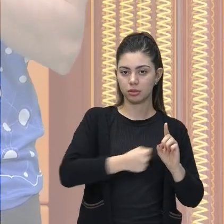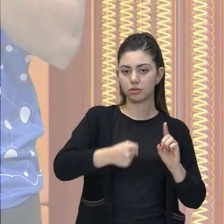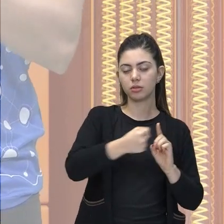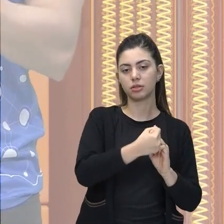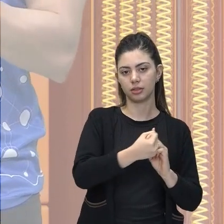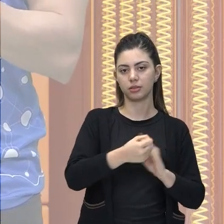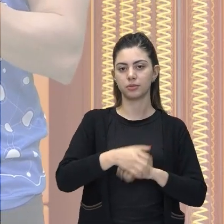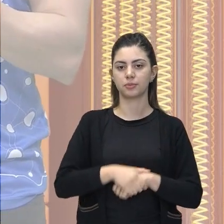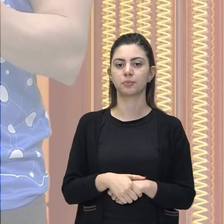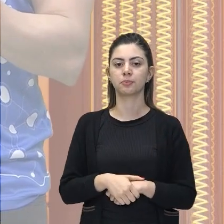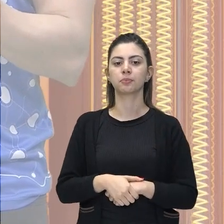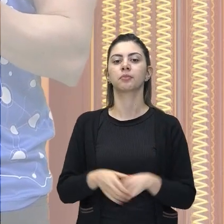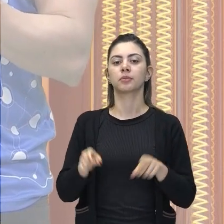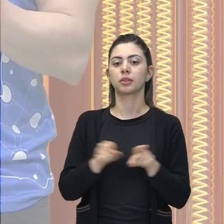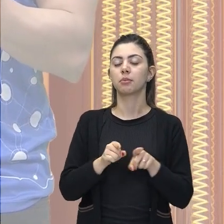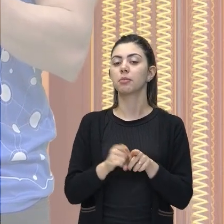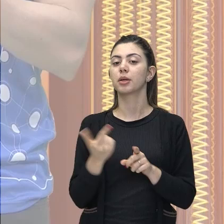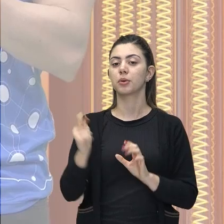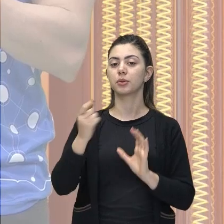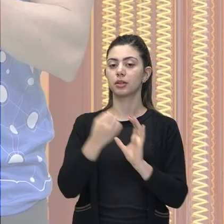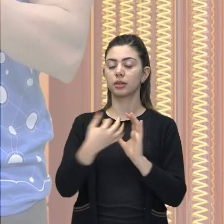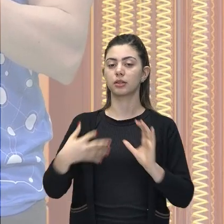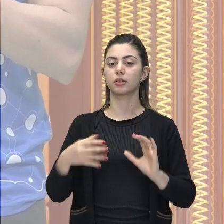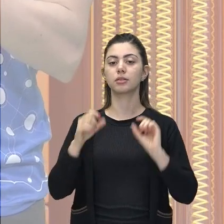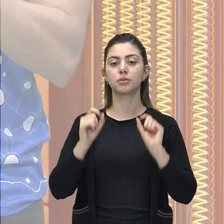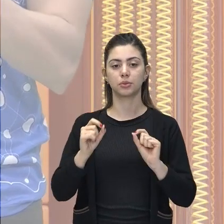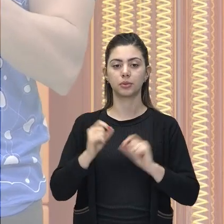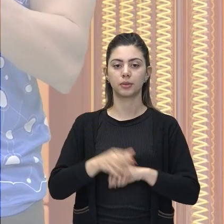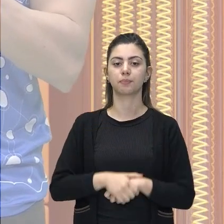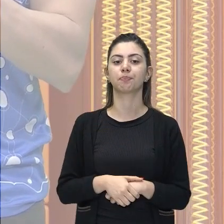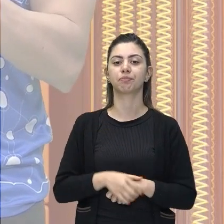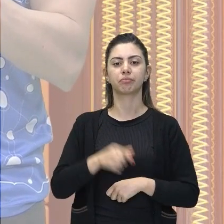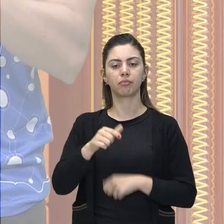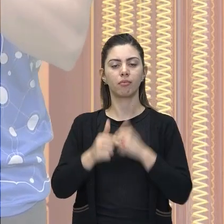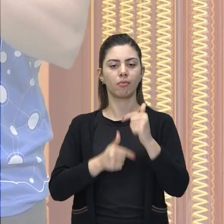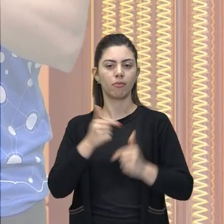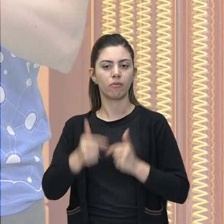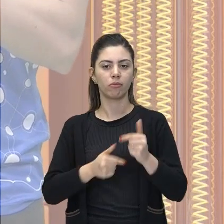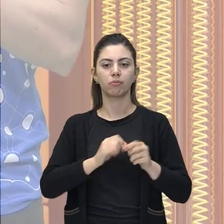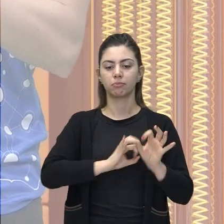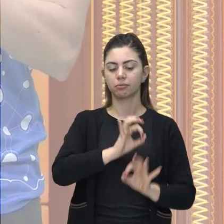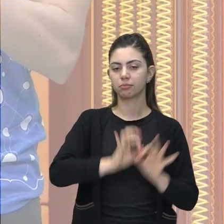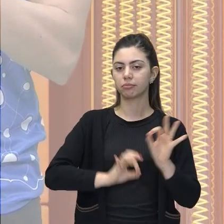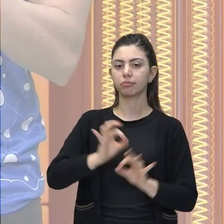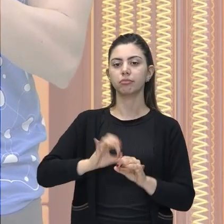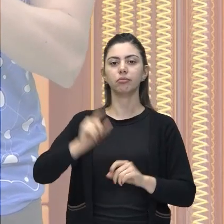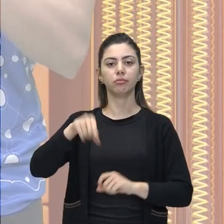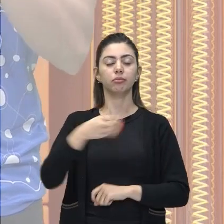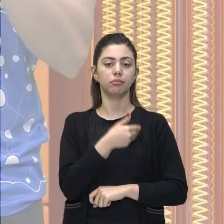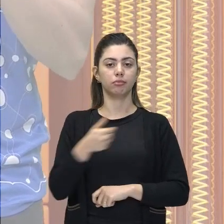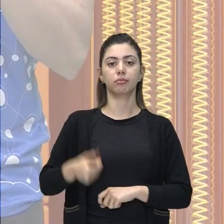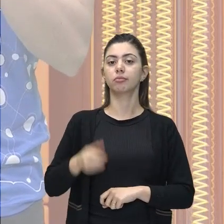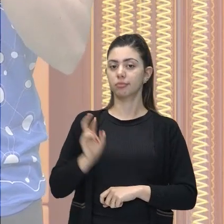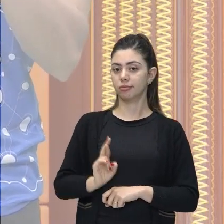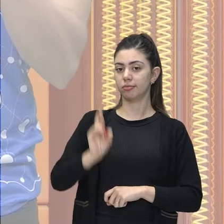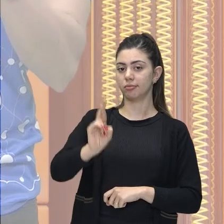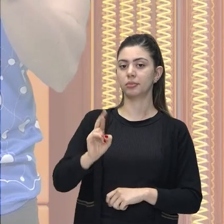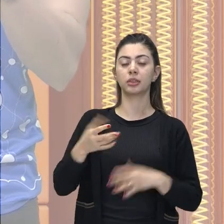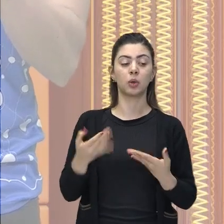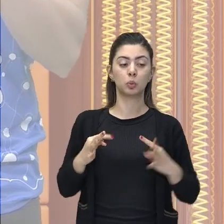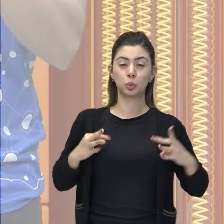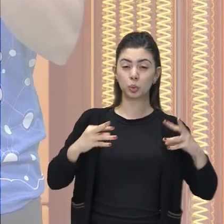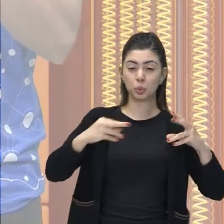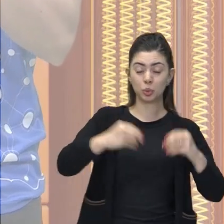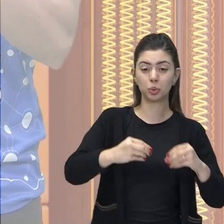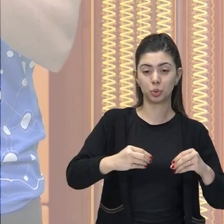bem? Destaco também para vocês que os meios de produção eles são propriedades do Estado. Então, tudo que a gente tem é do